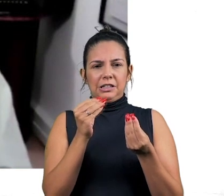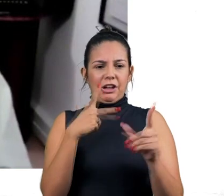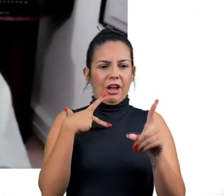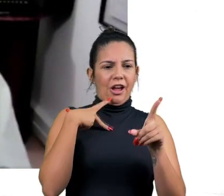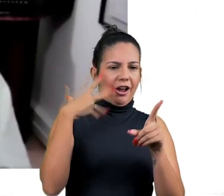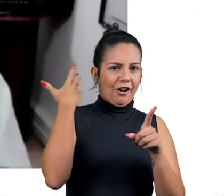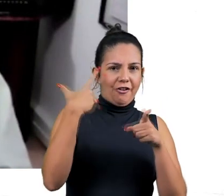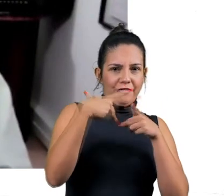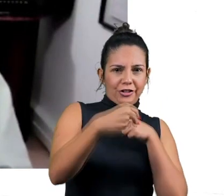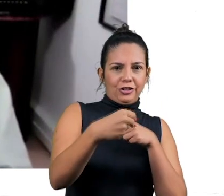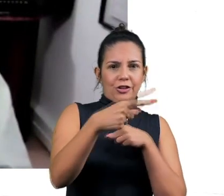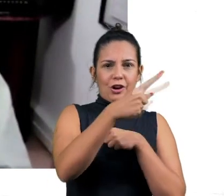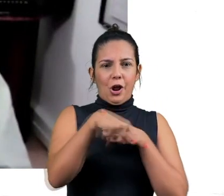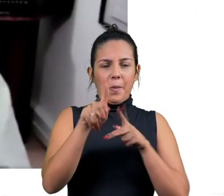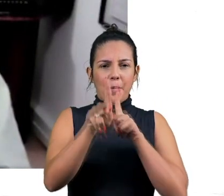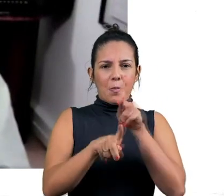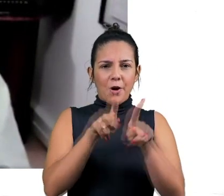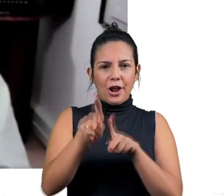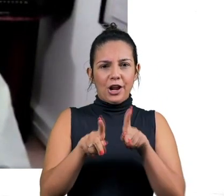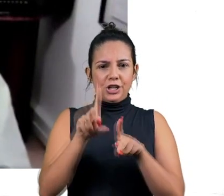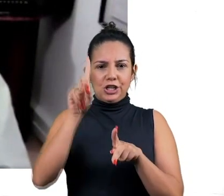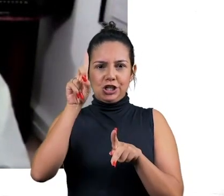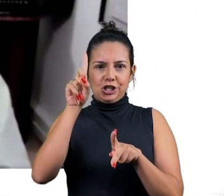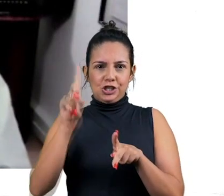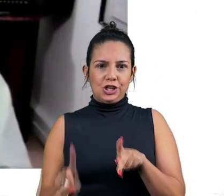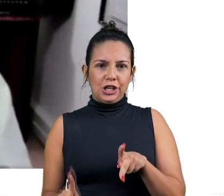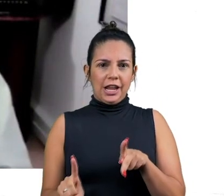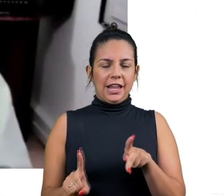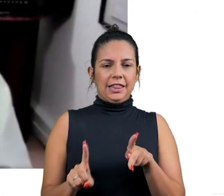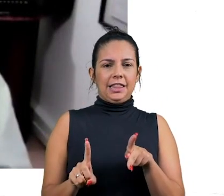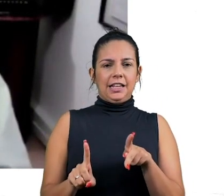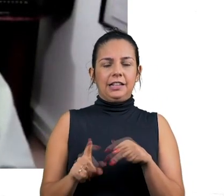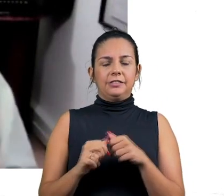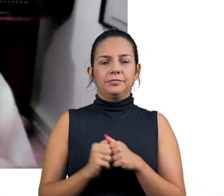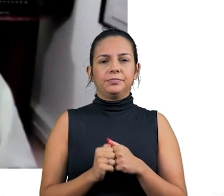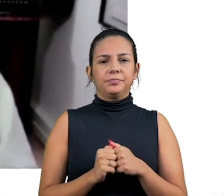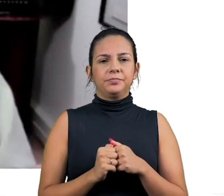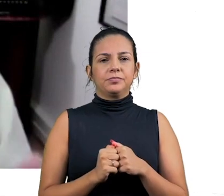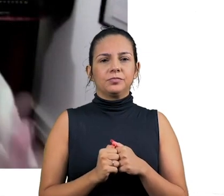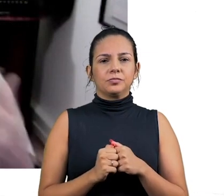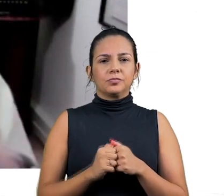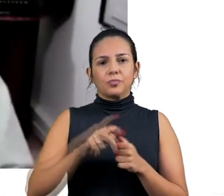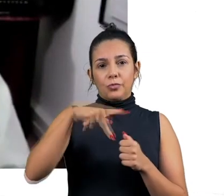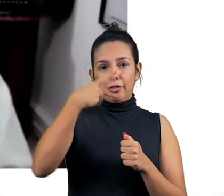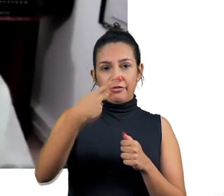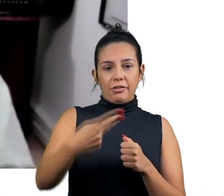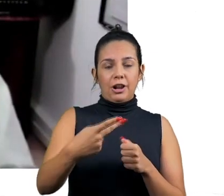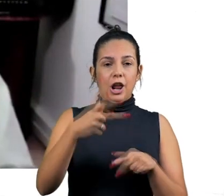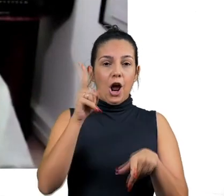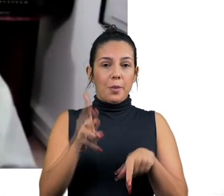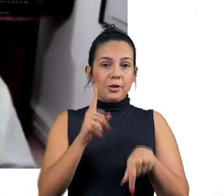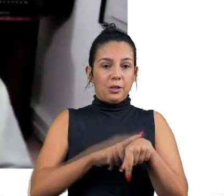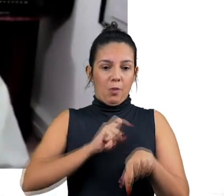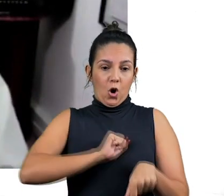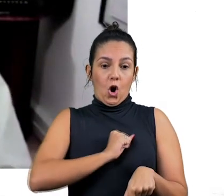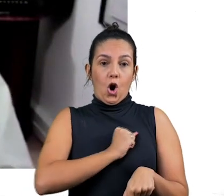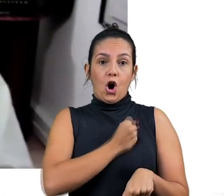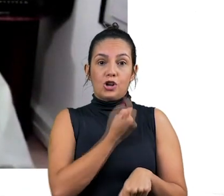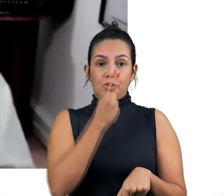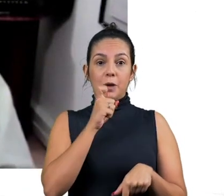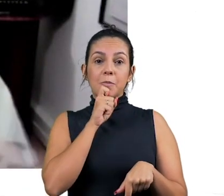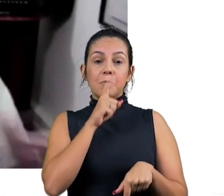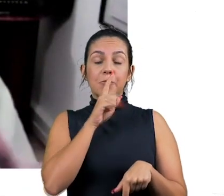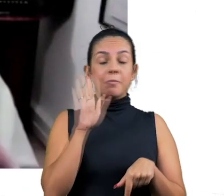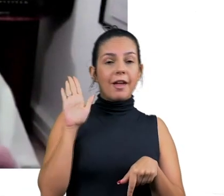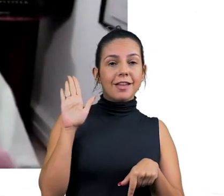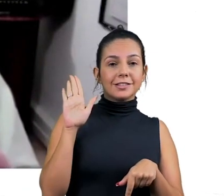vitória de populistas da ultradireita, ultranacionalista, né, com um discurso ao mesmo tempo de ódio e uma